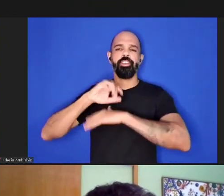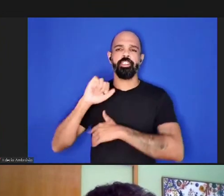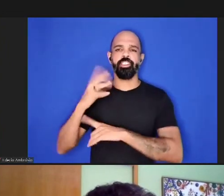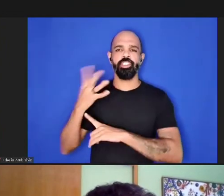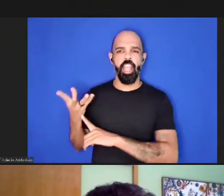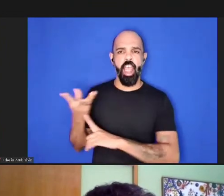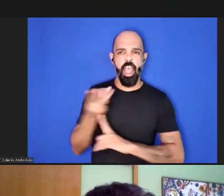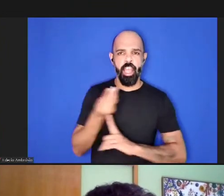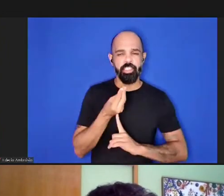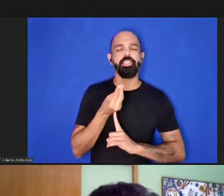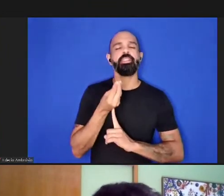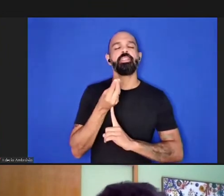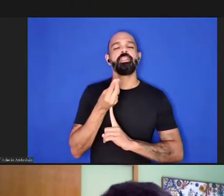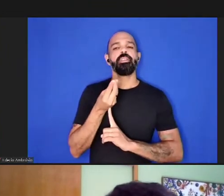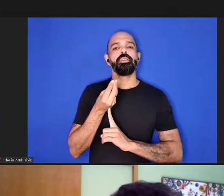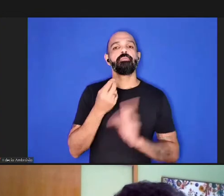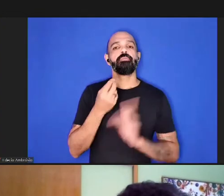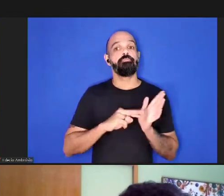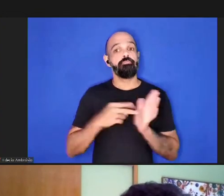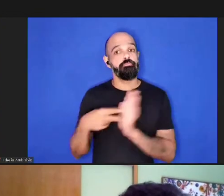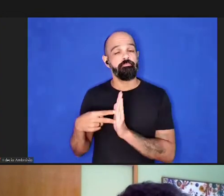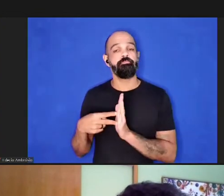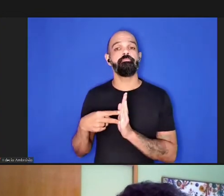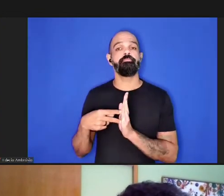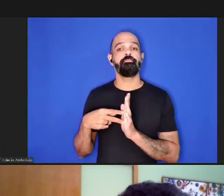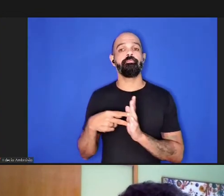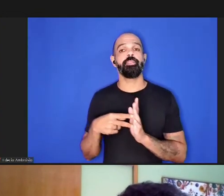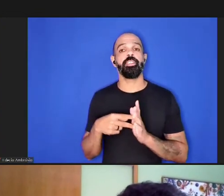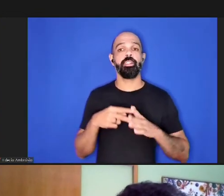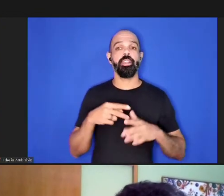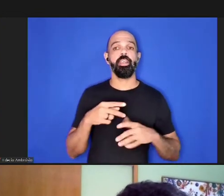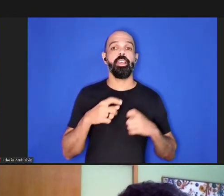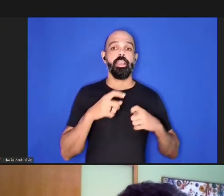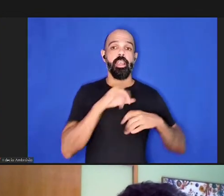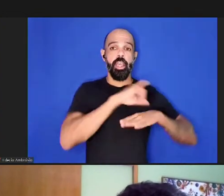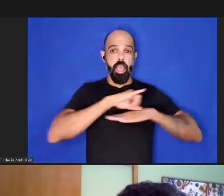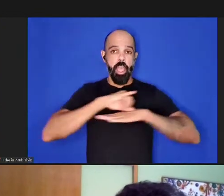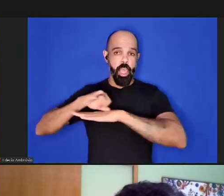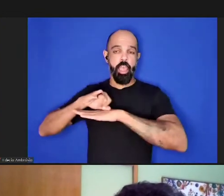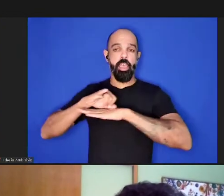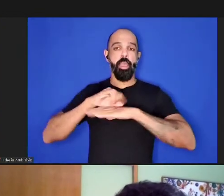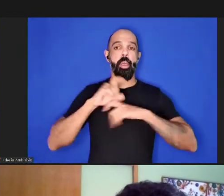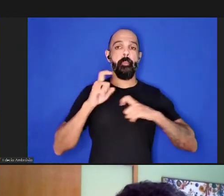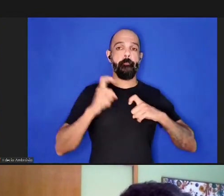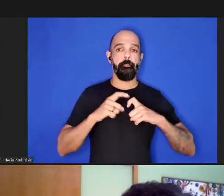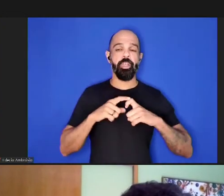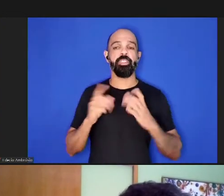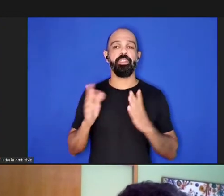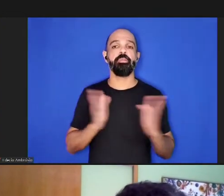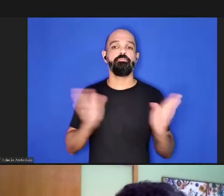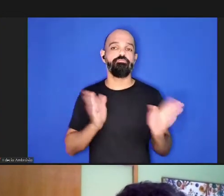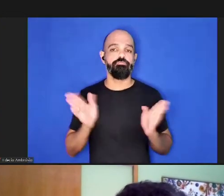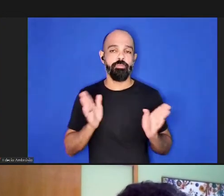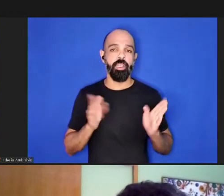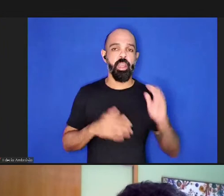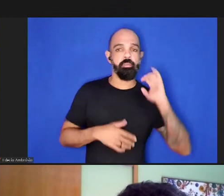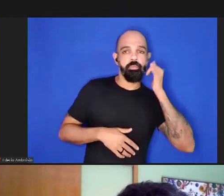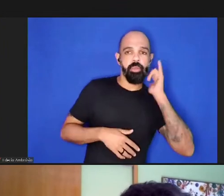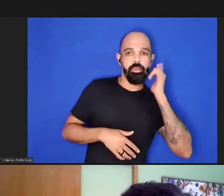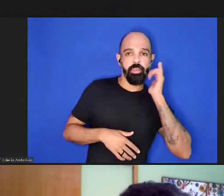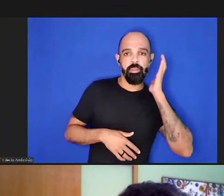ou seja, exposições médicas que incluem ambos os lados. É uma narrativa médica e uma narrativa